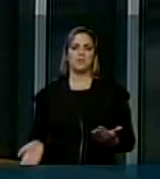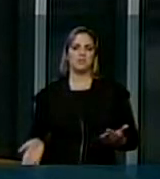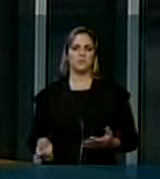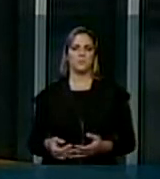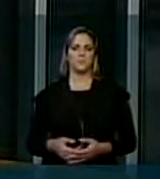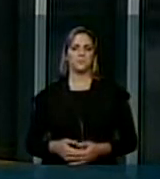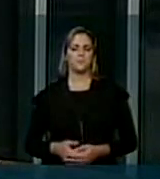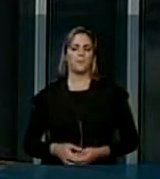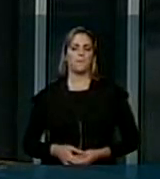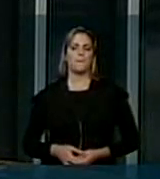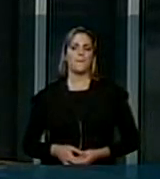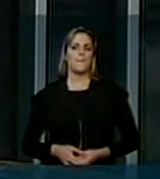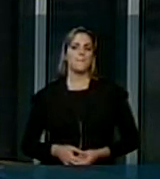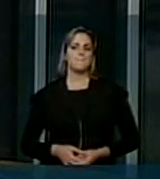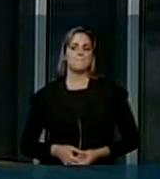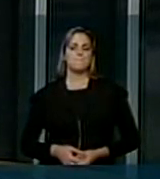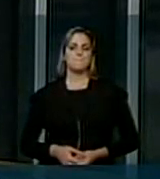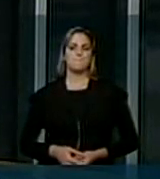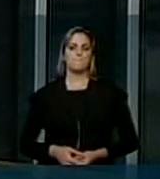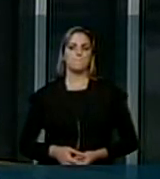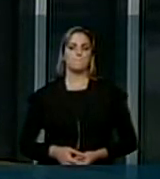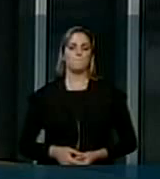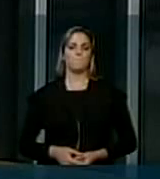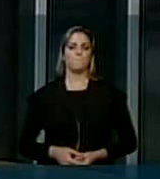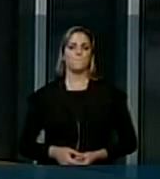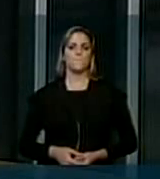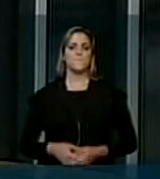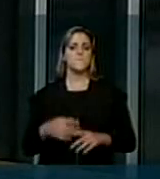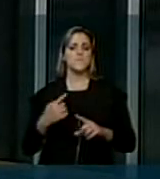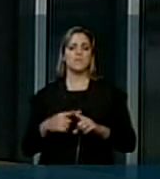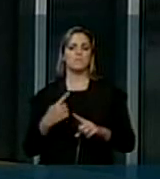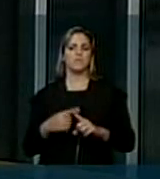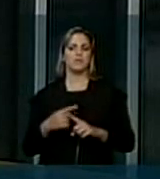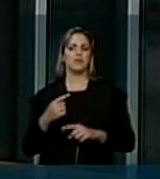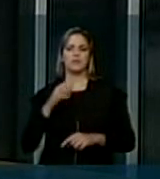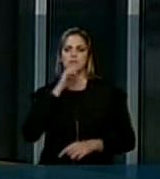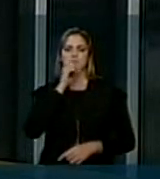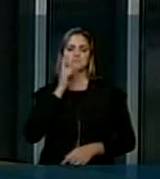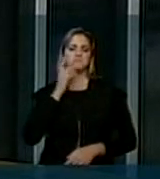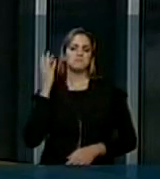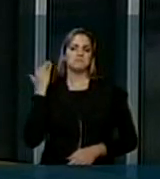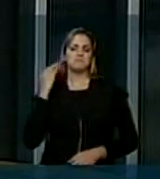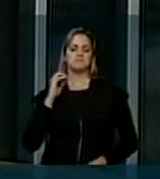semana no Supremo Tribunal Federal.